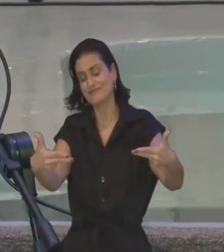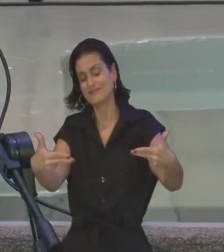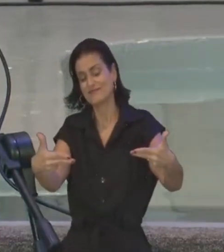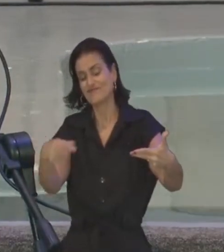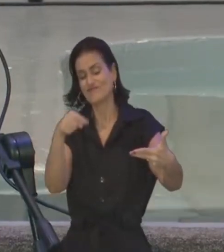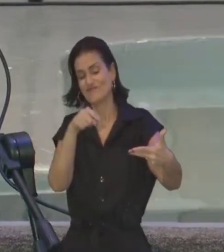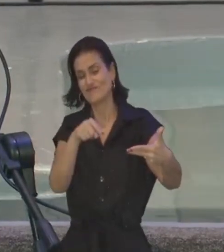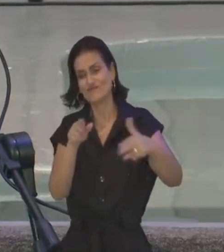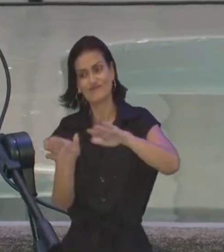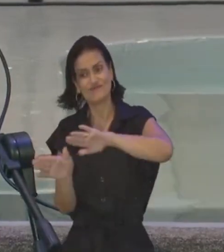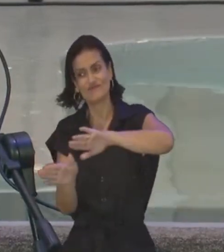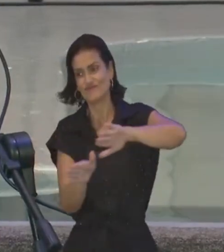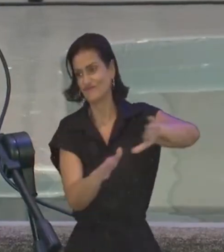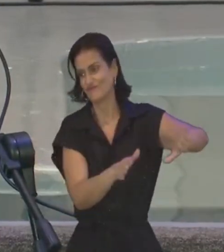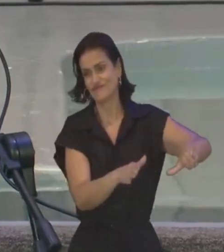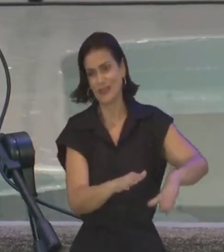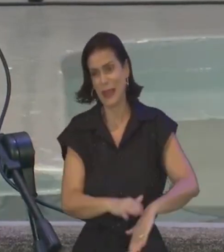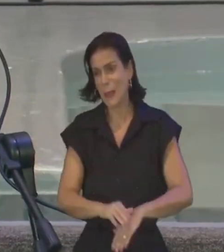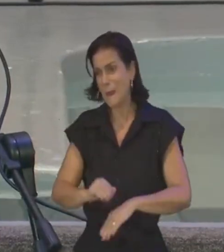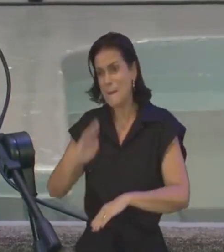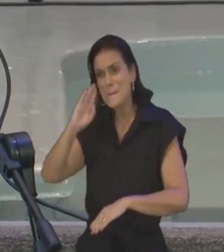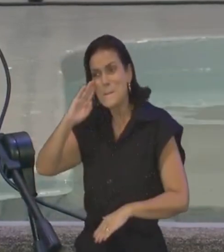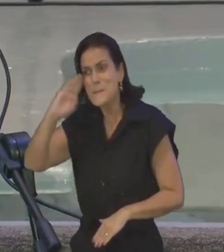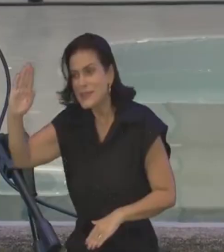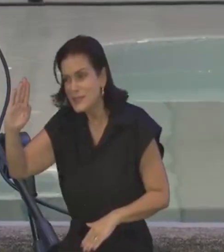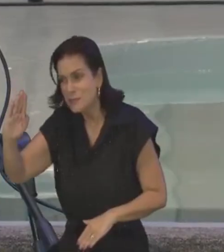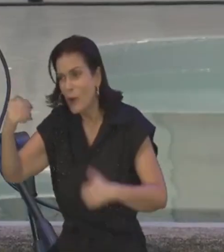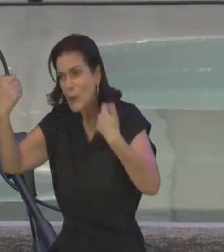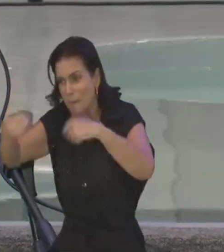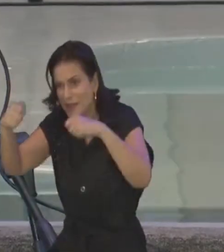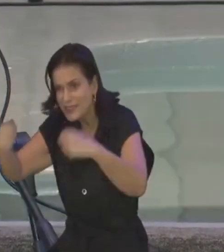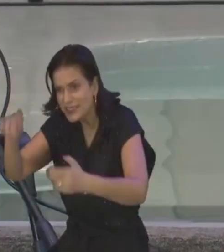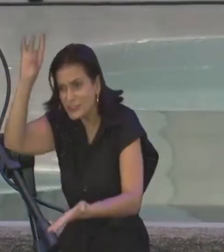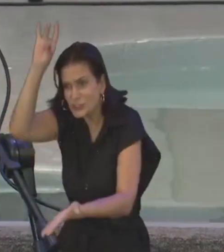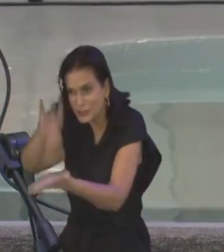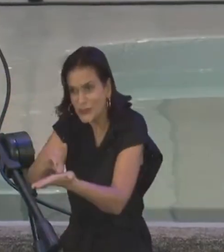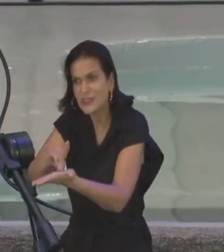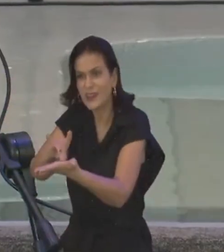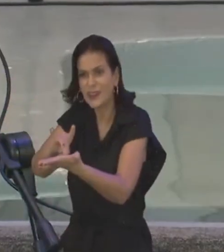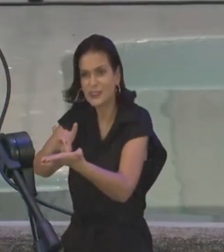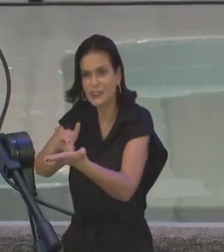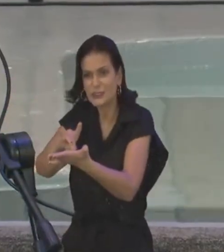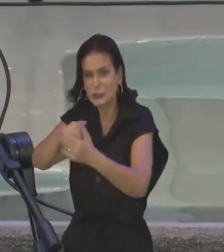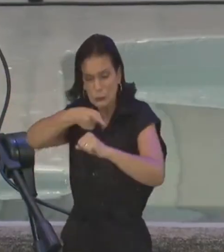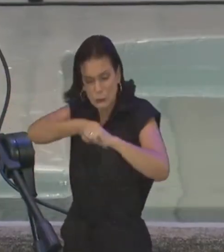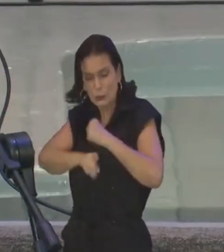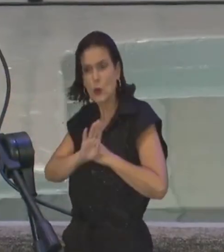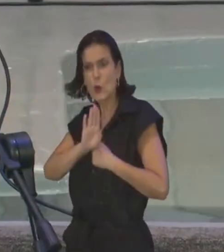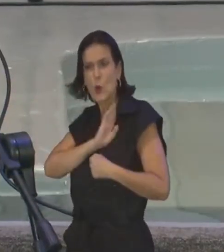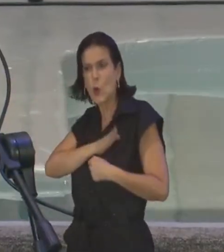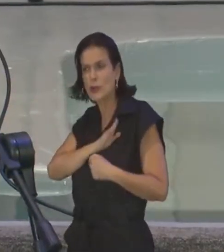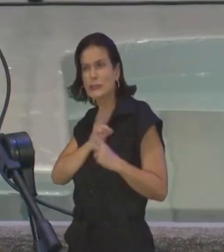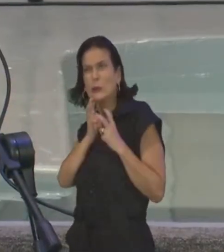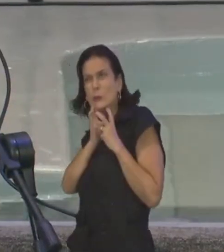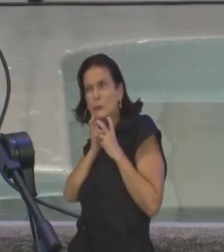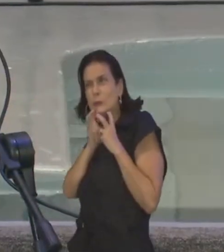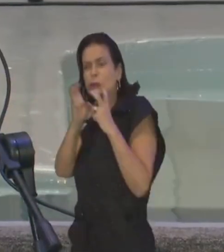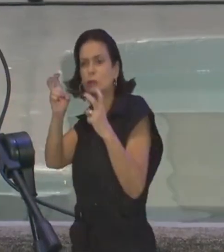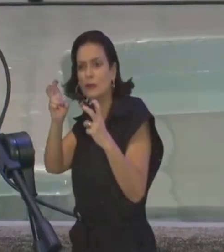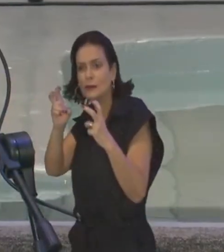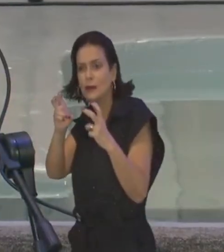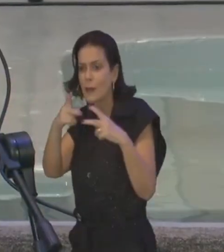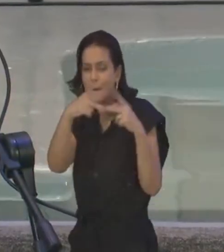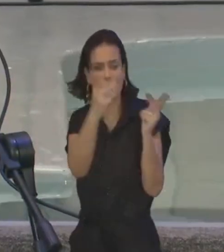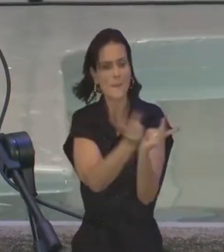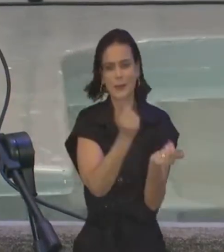Mas a maior necessidade, que é aquela que grita em nosso coração, aquela que um prato